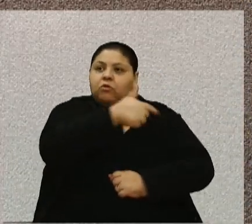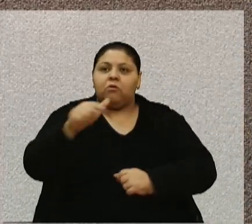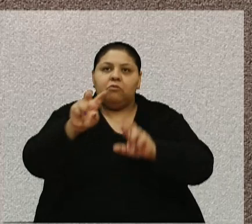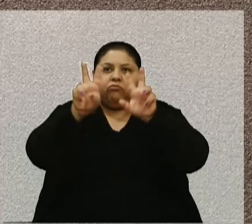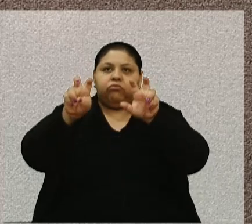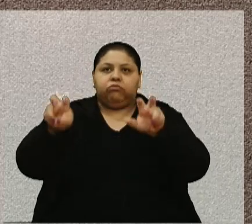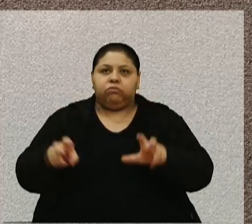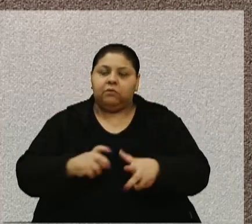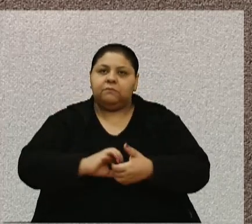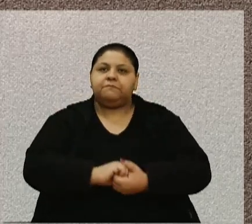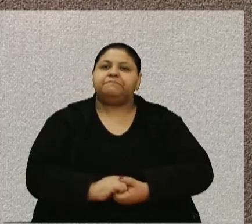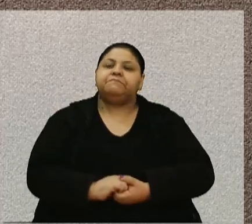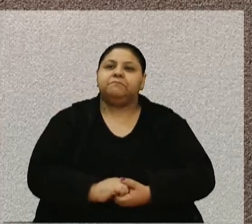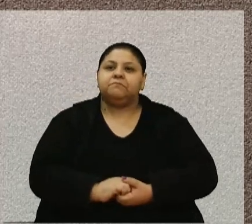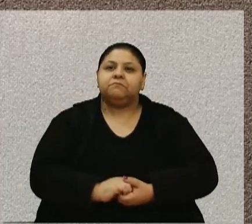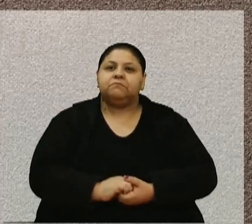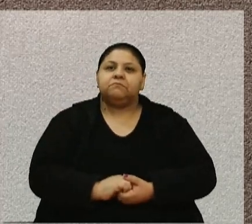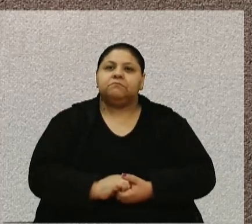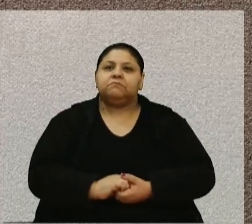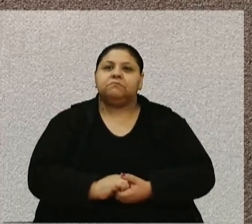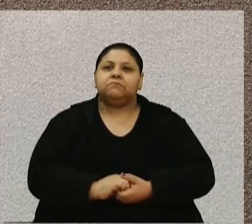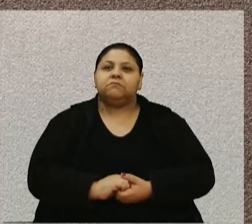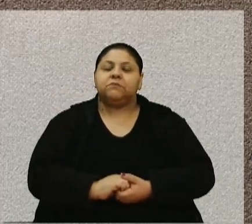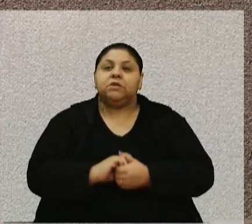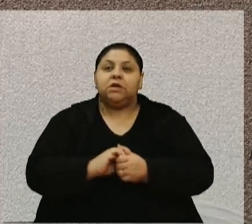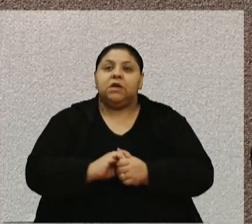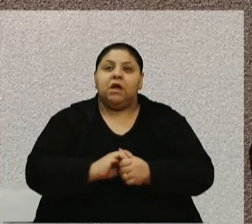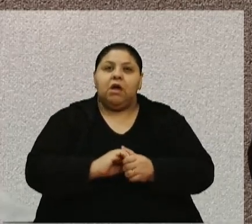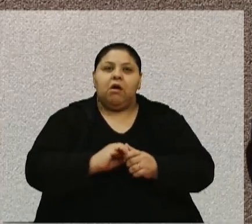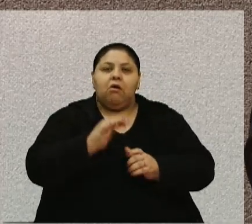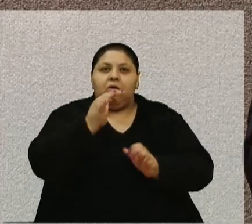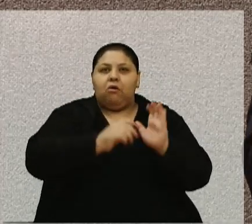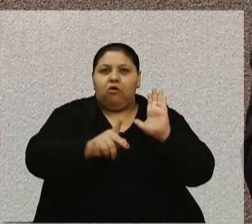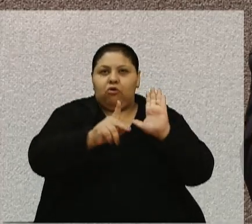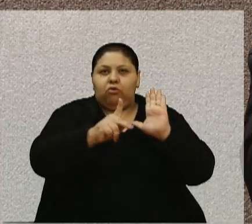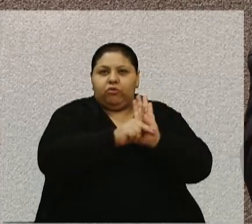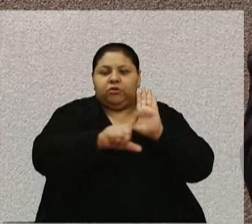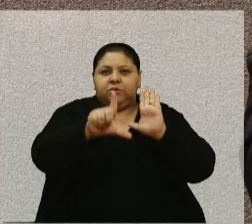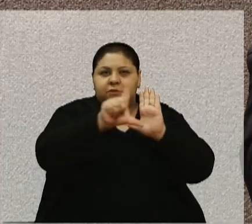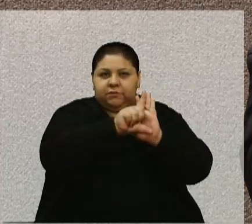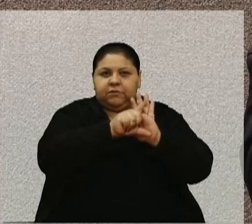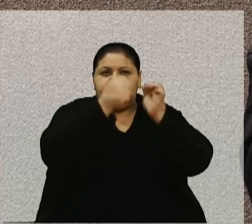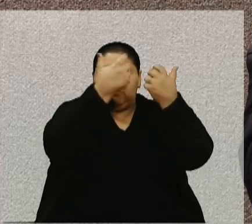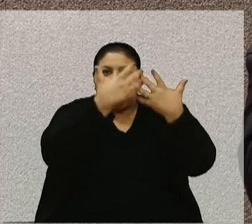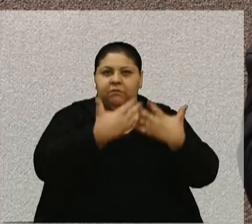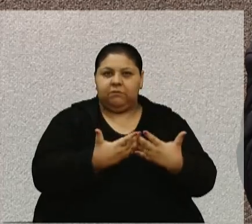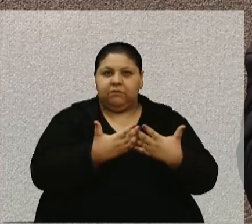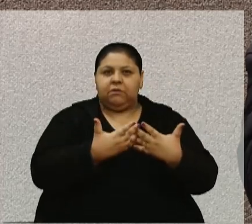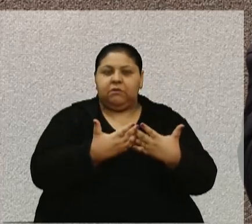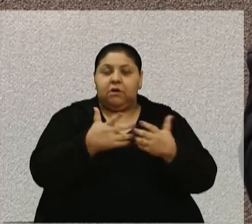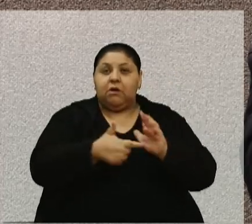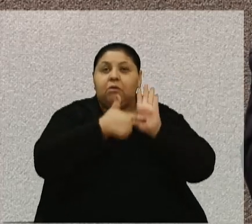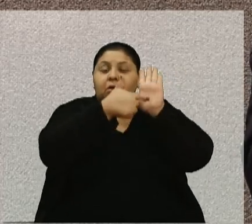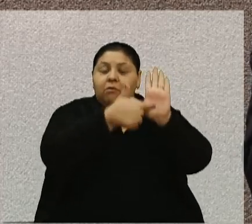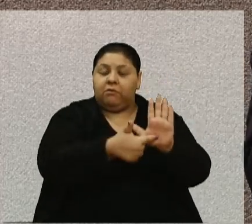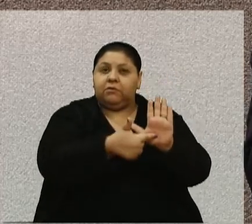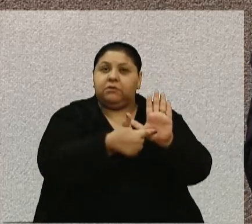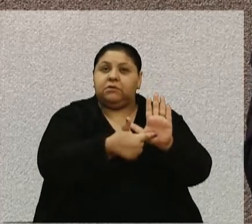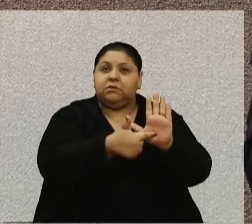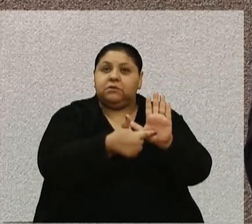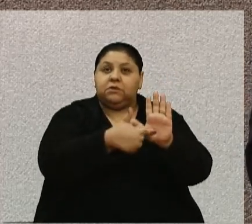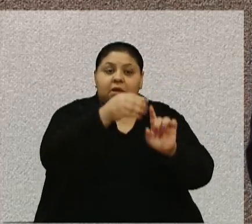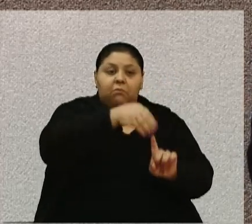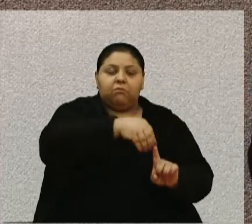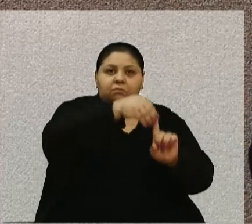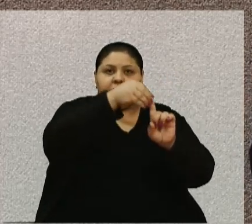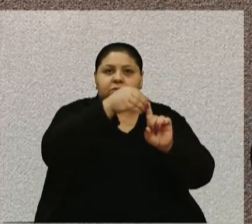outras providências. Os aspectos abordados pelo autor no projeto de lei salientam e evidenciam as